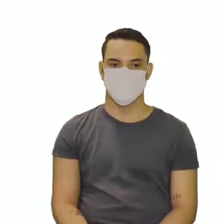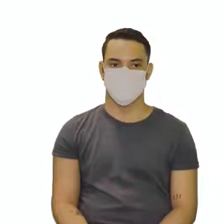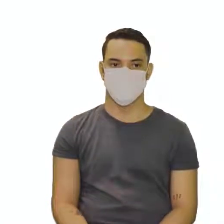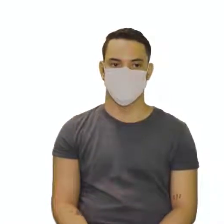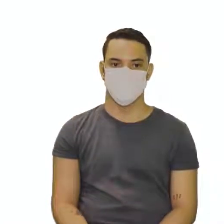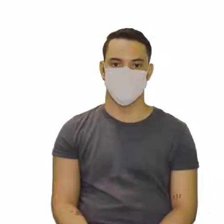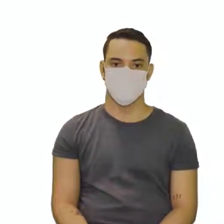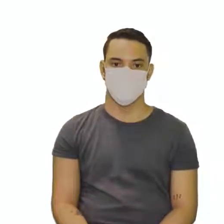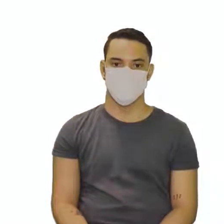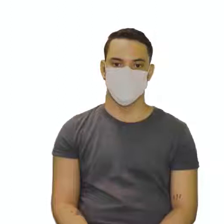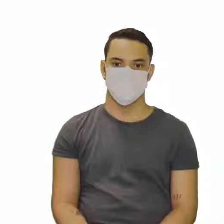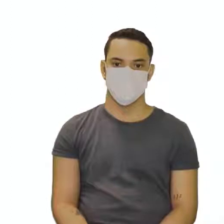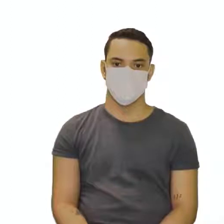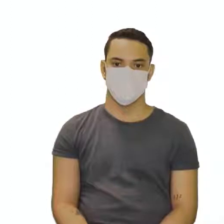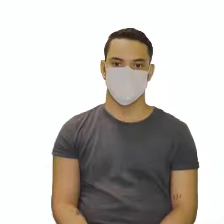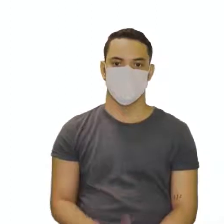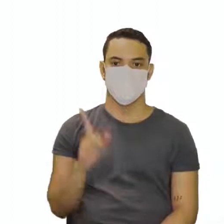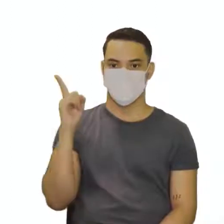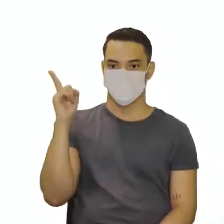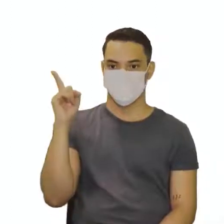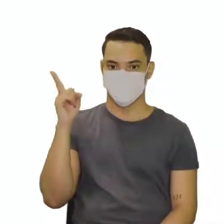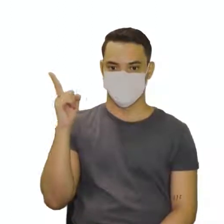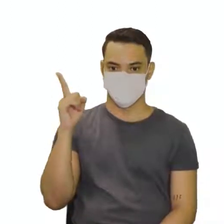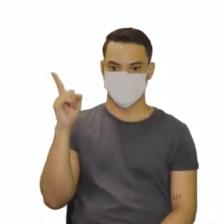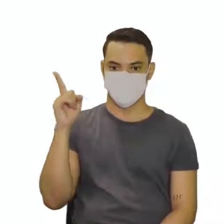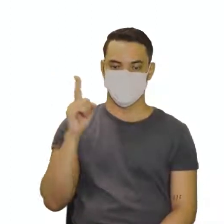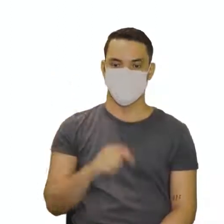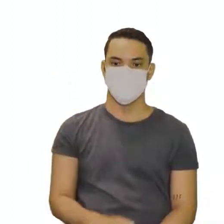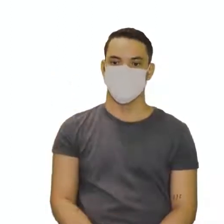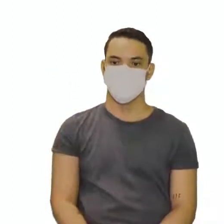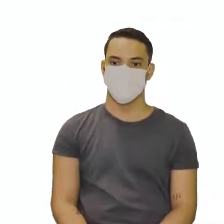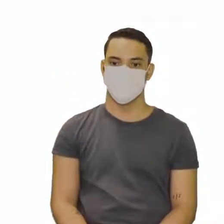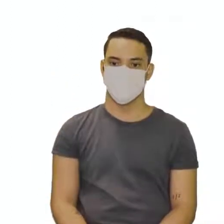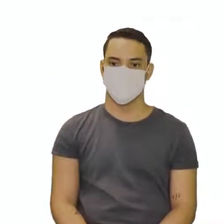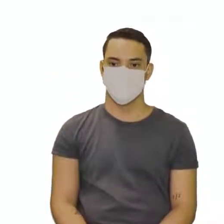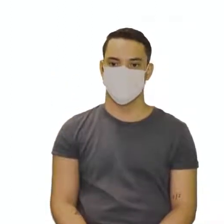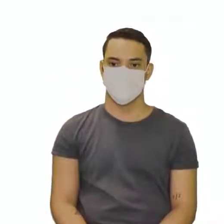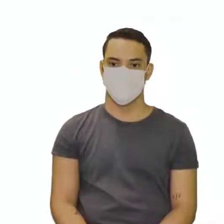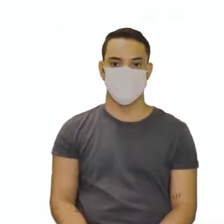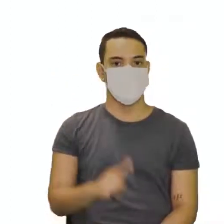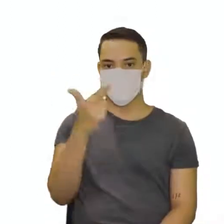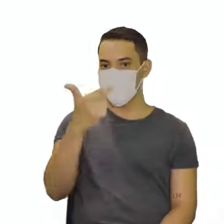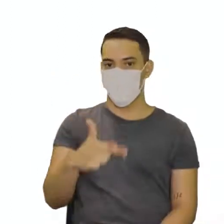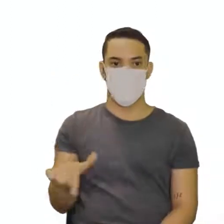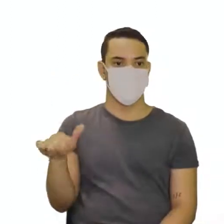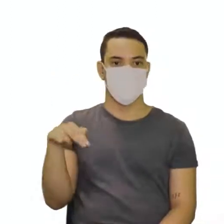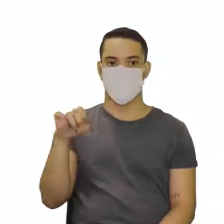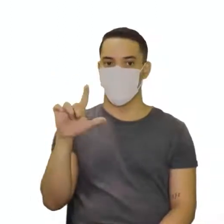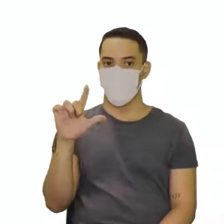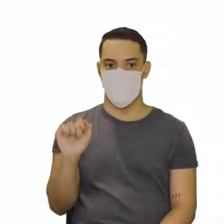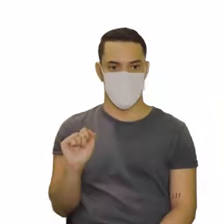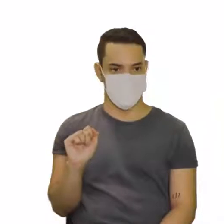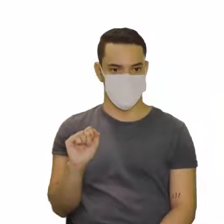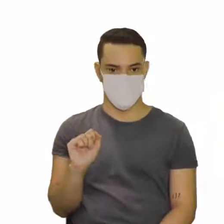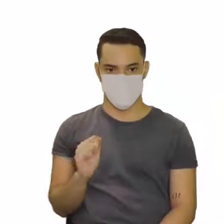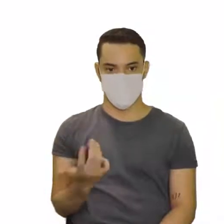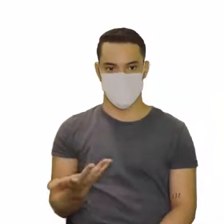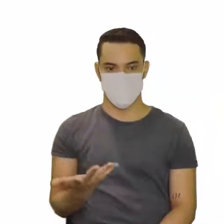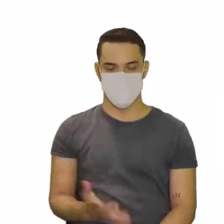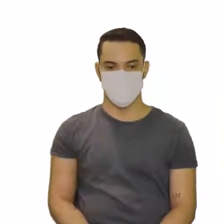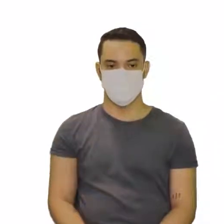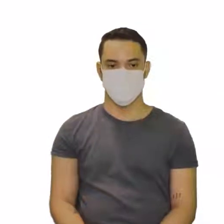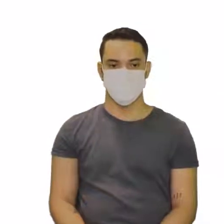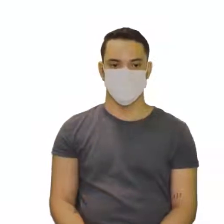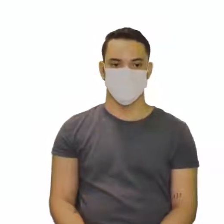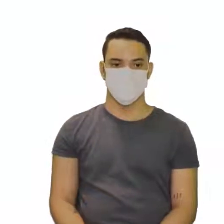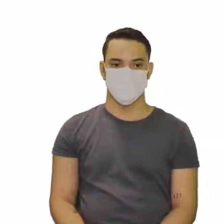fênix do gerador mais a fênix do receptor mais a tensão é nula, tá? Nesse caso ali, o que nós